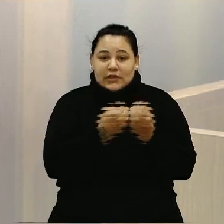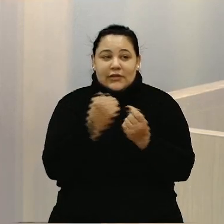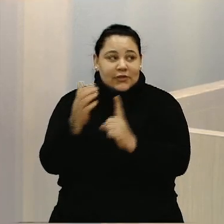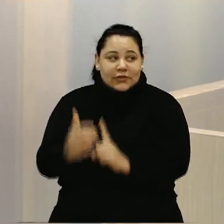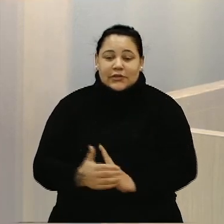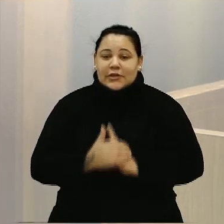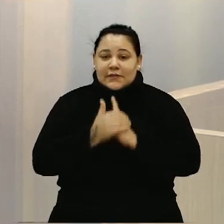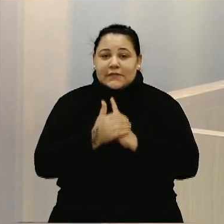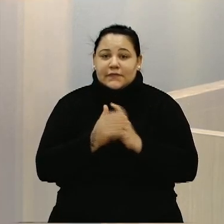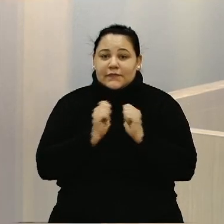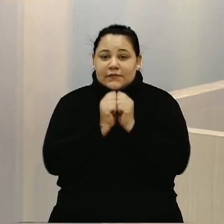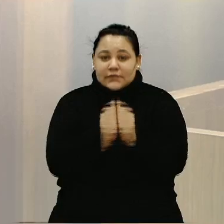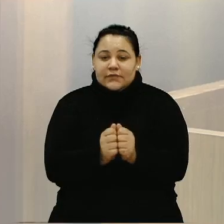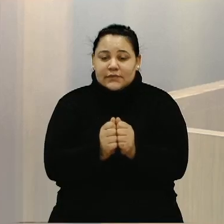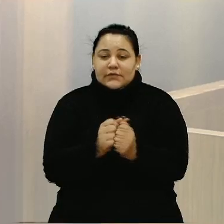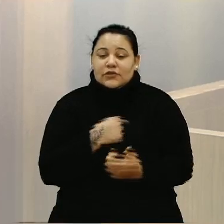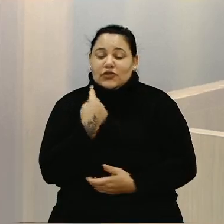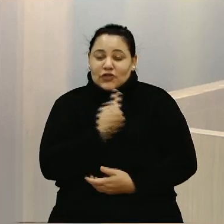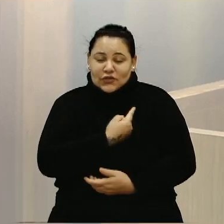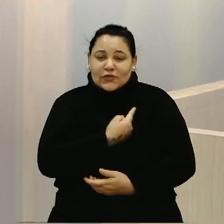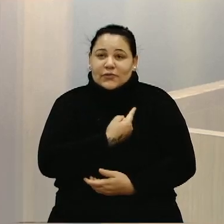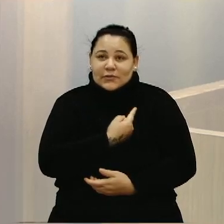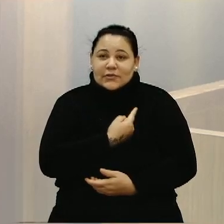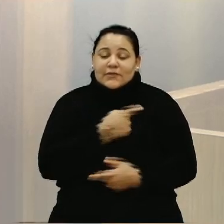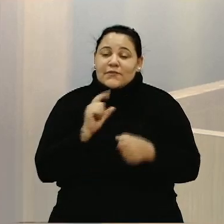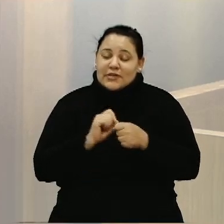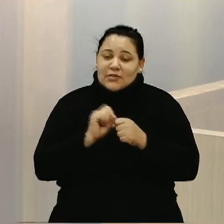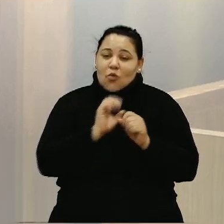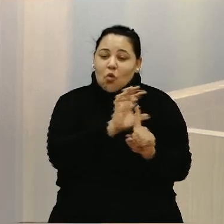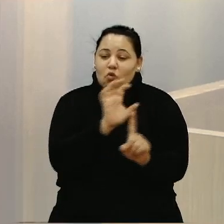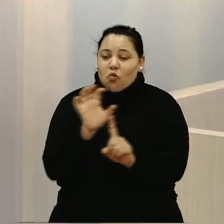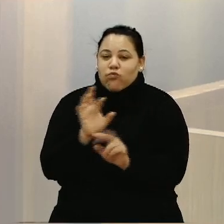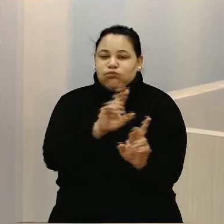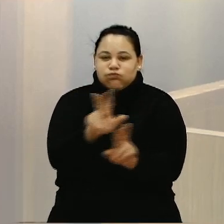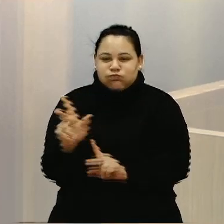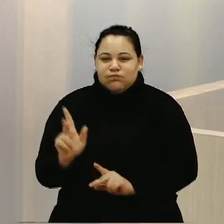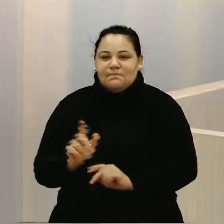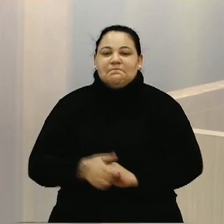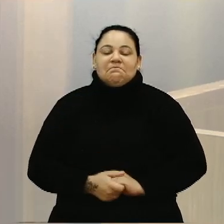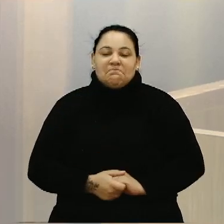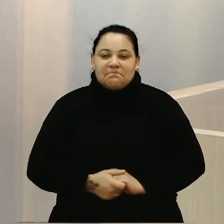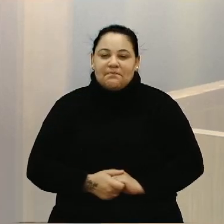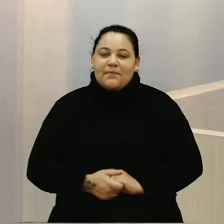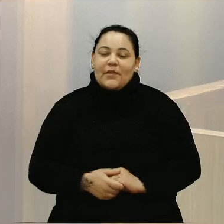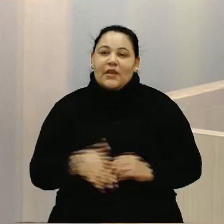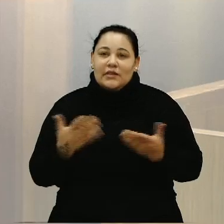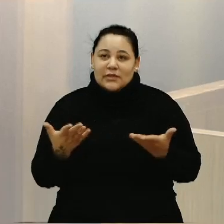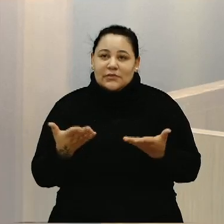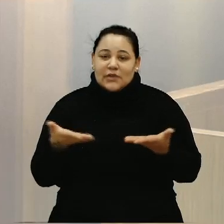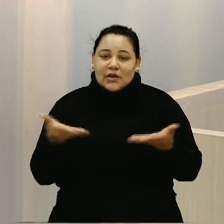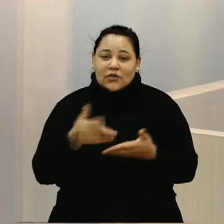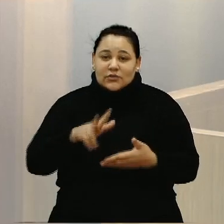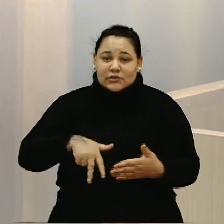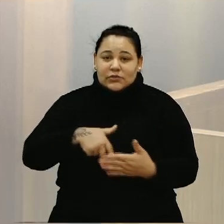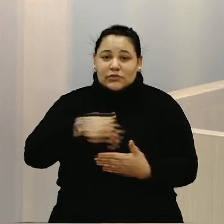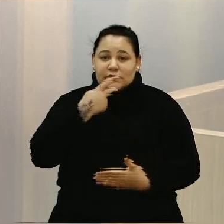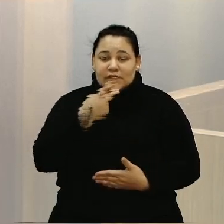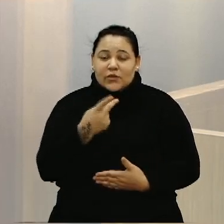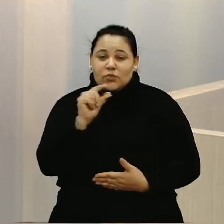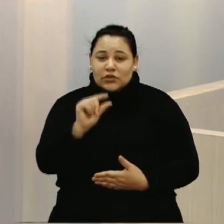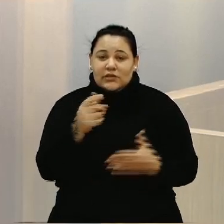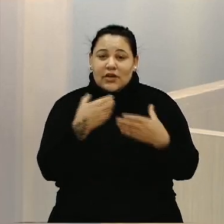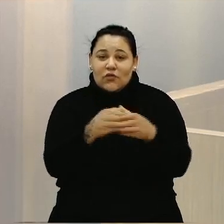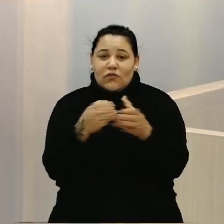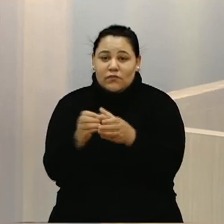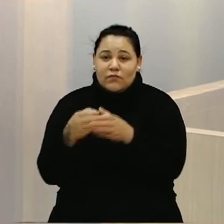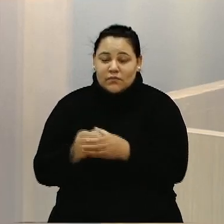Juntos, né, nós somos a diferença. Então, me vale desse espaço, senhores, para trazer um pouquinho da vivência do Corpo de Bombeiros Militar em Caxias do